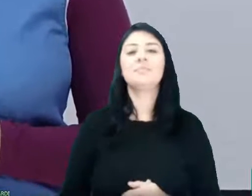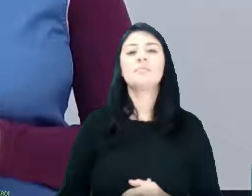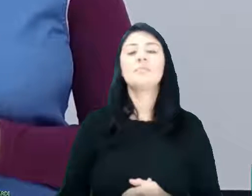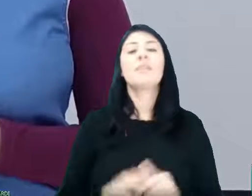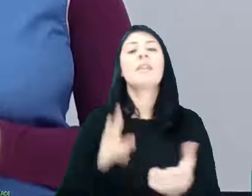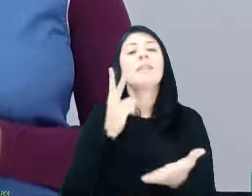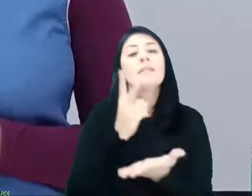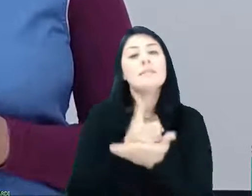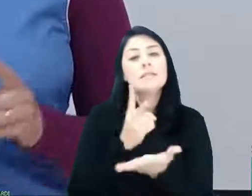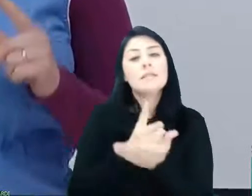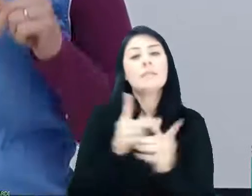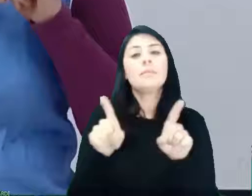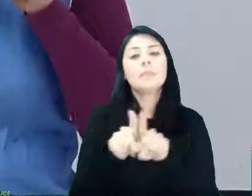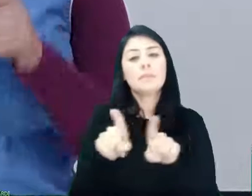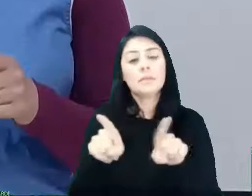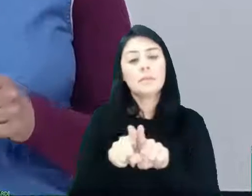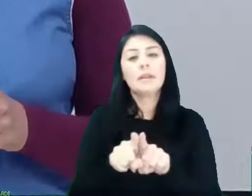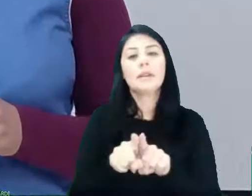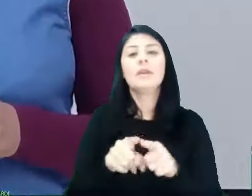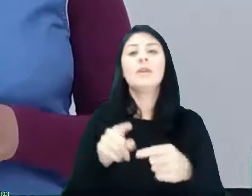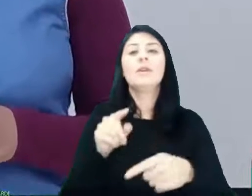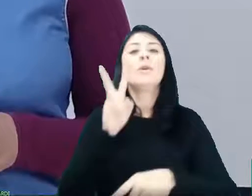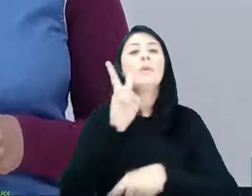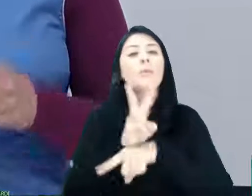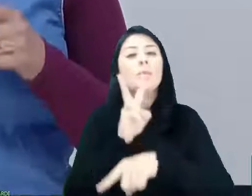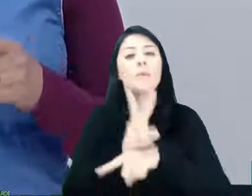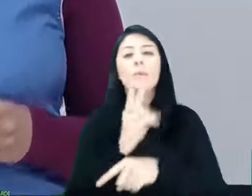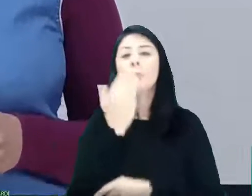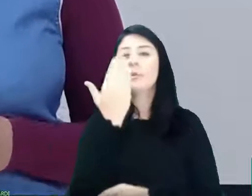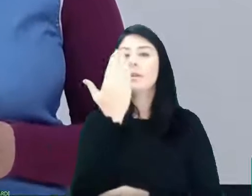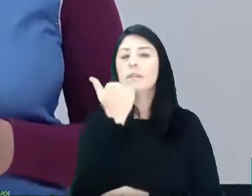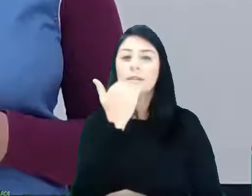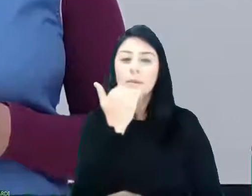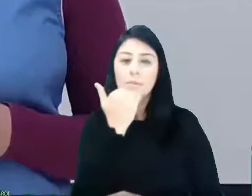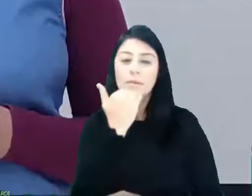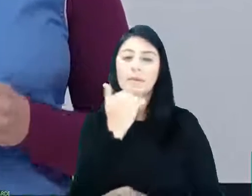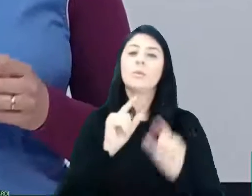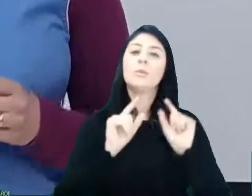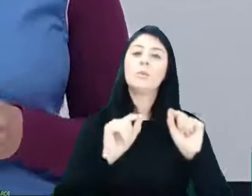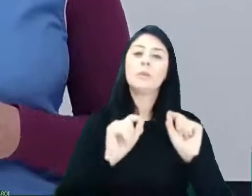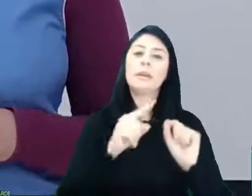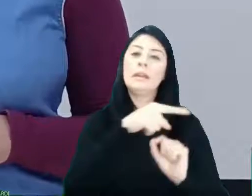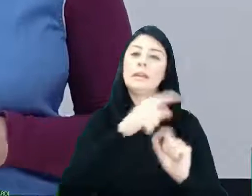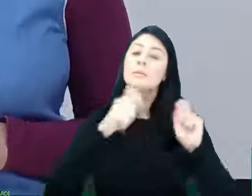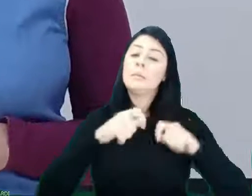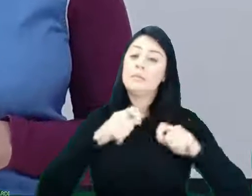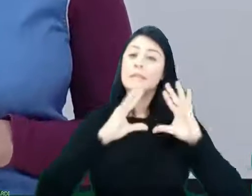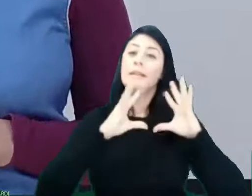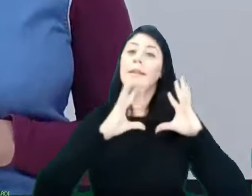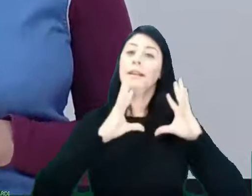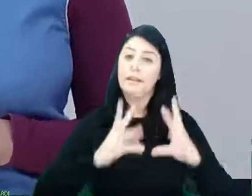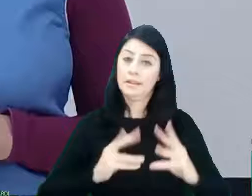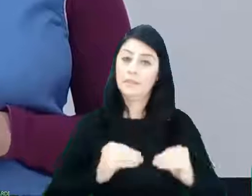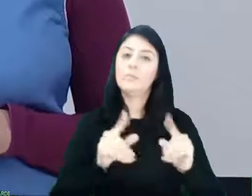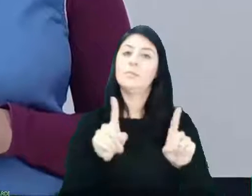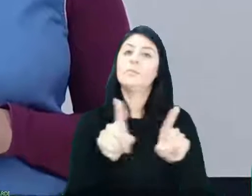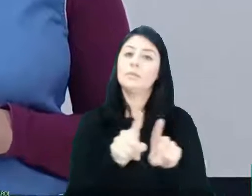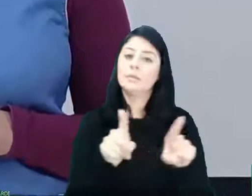a gente sempre precisa ter cuidado também com o alimento. O alimento, ele precisa ser